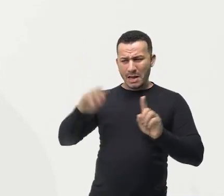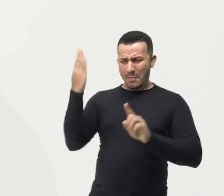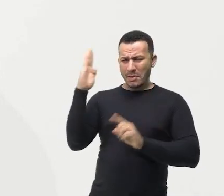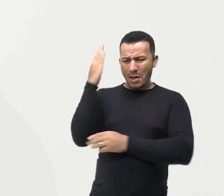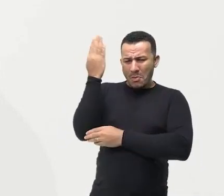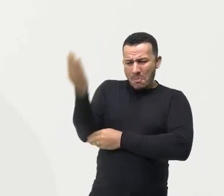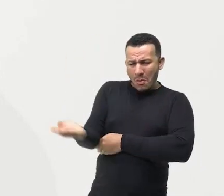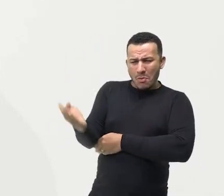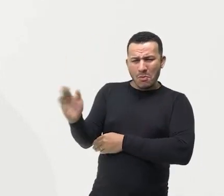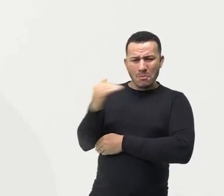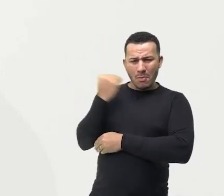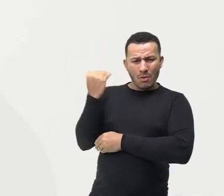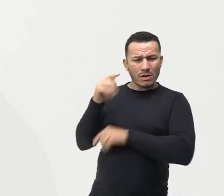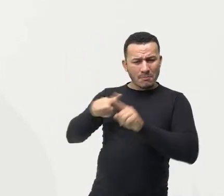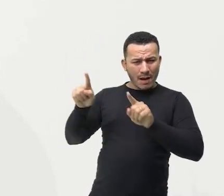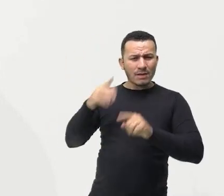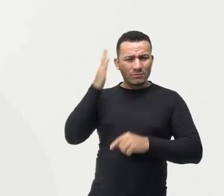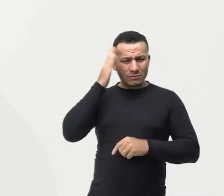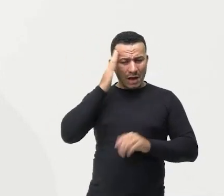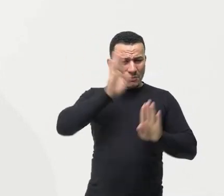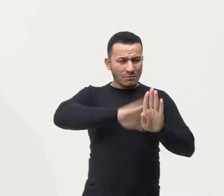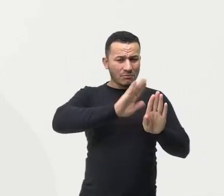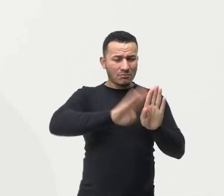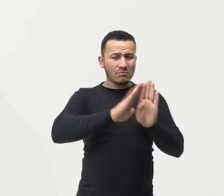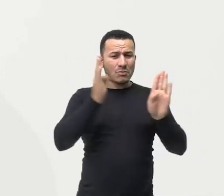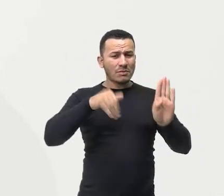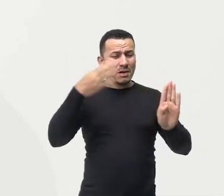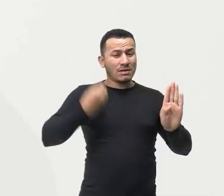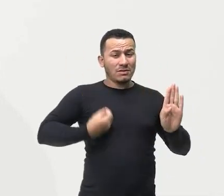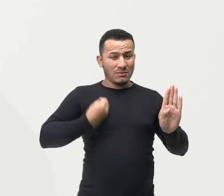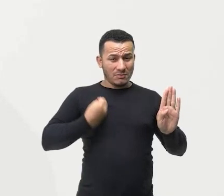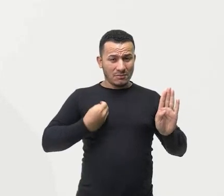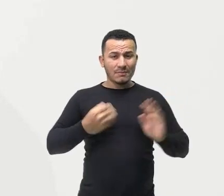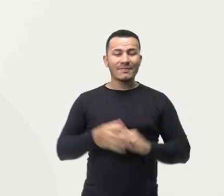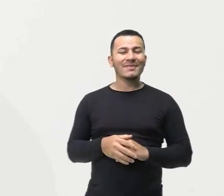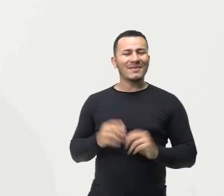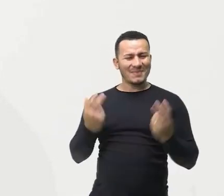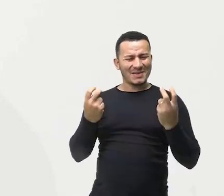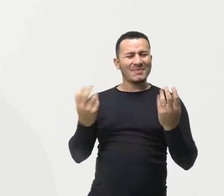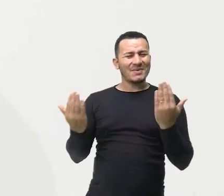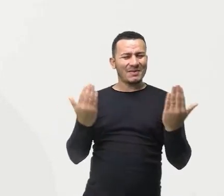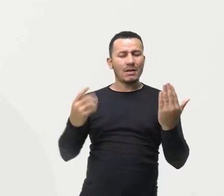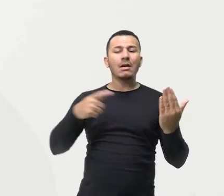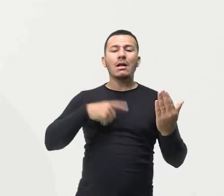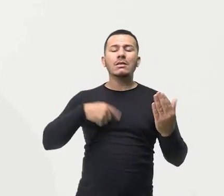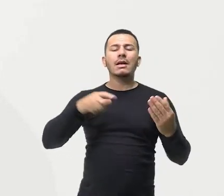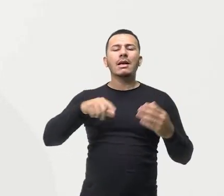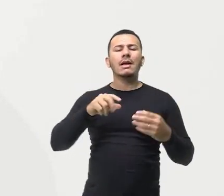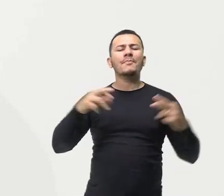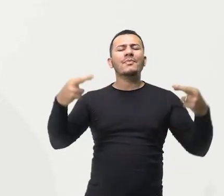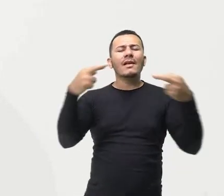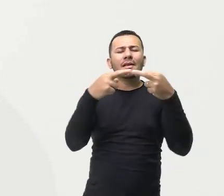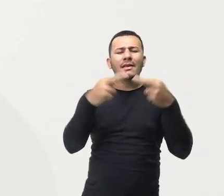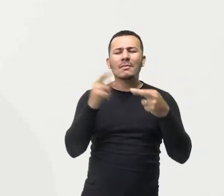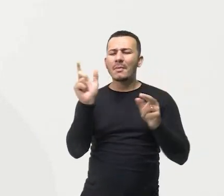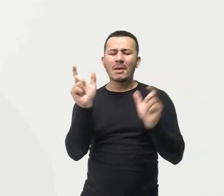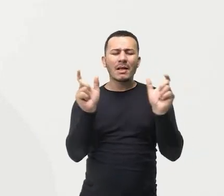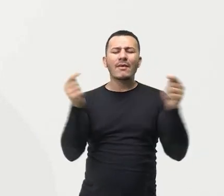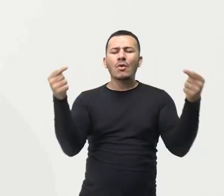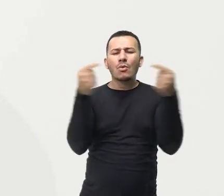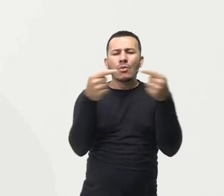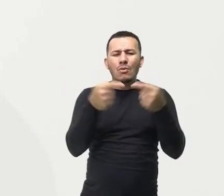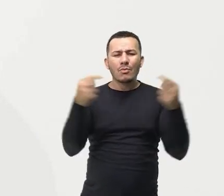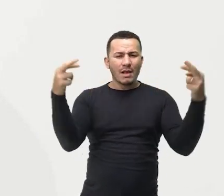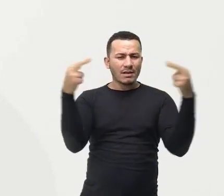no mundo mais viva que uma porta. Observe que quando eu falo em sons semelhantes, a gente tem algumas rimas aqui. Observem que,